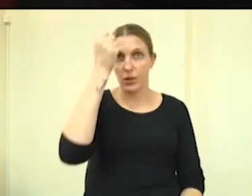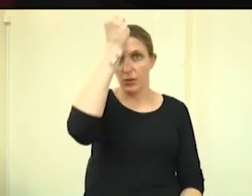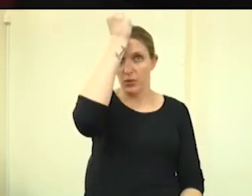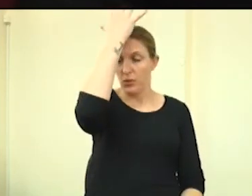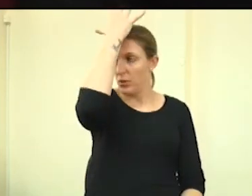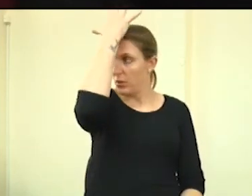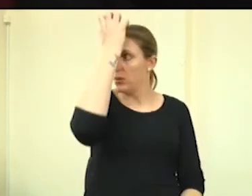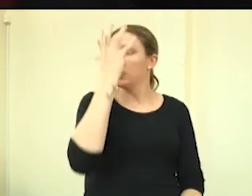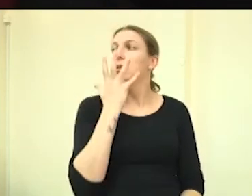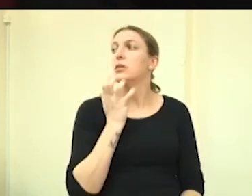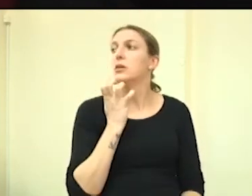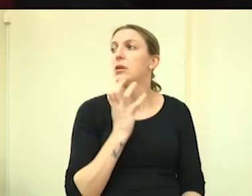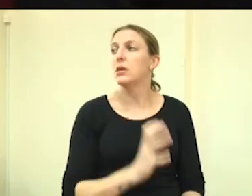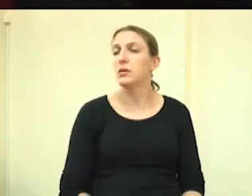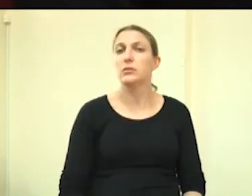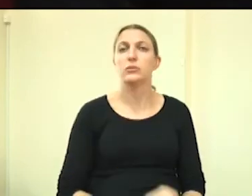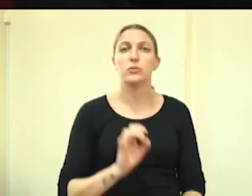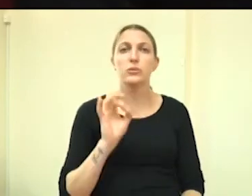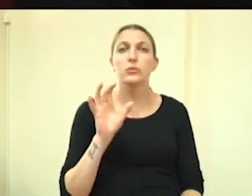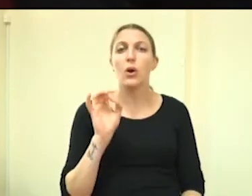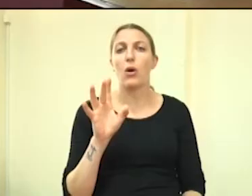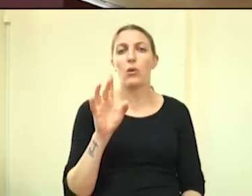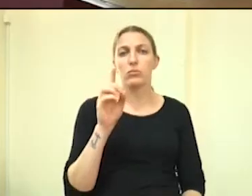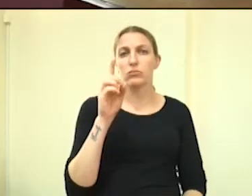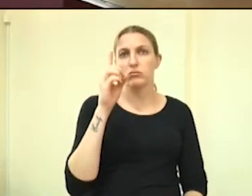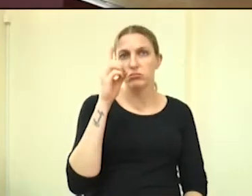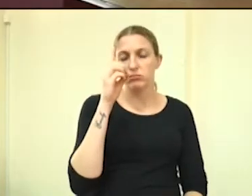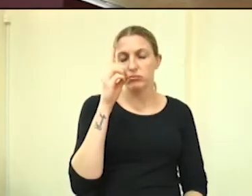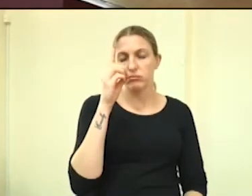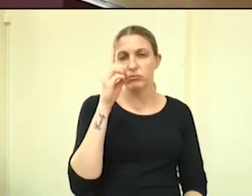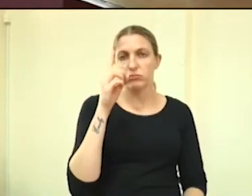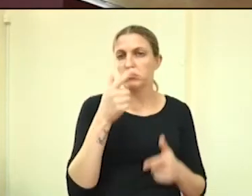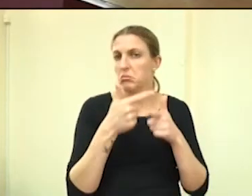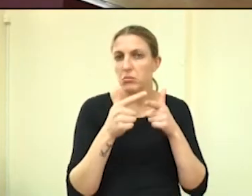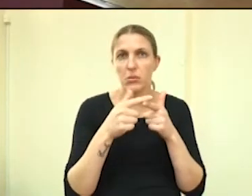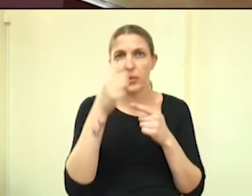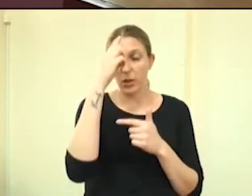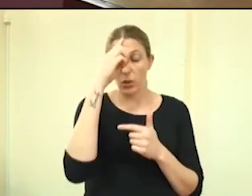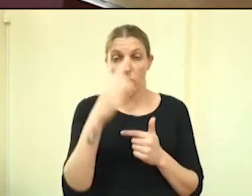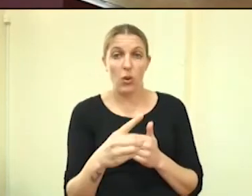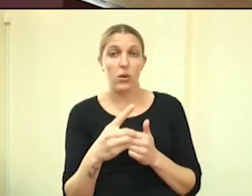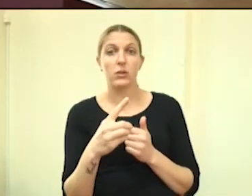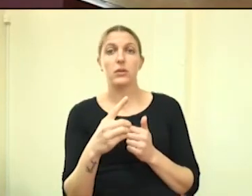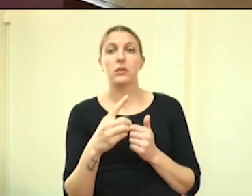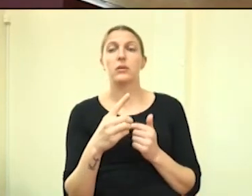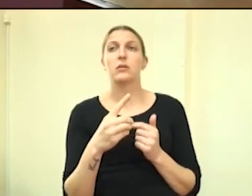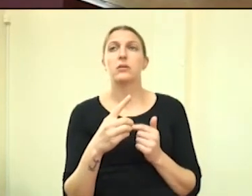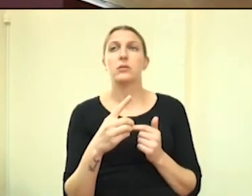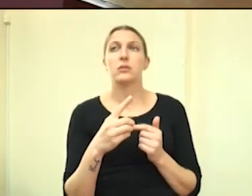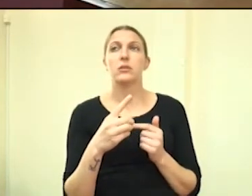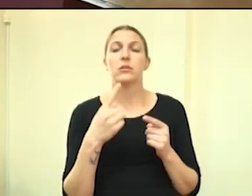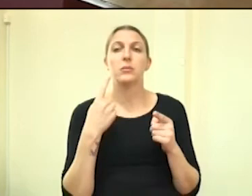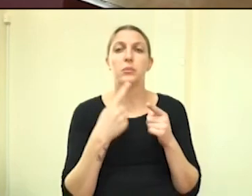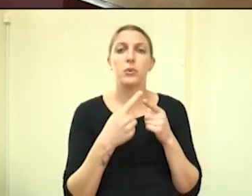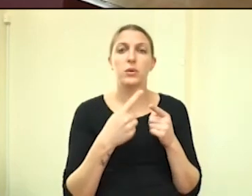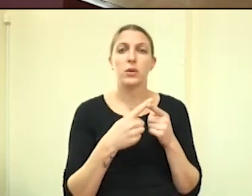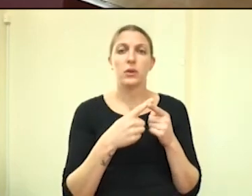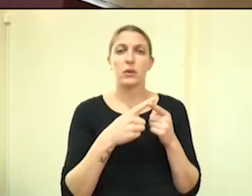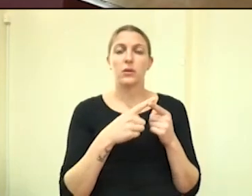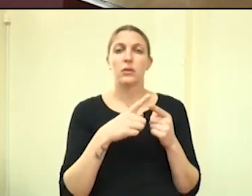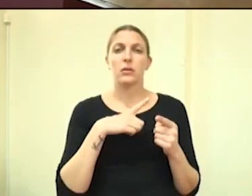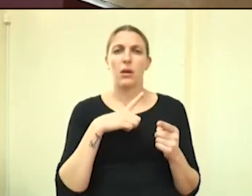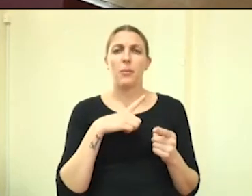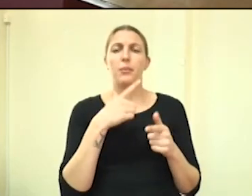8. Só por uma questão de ordem, senhor presidente, em virtude de uma questão até pessoal, mas que